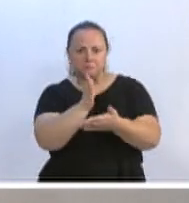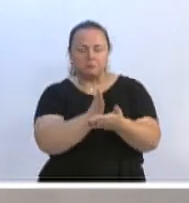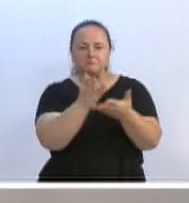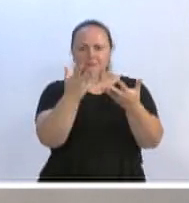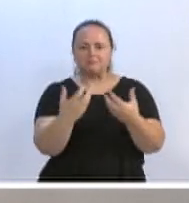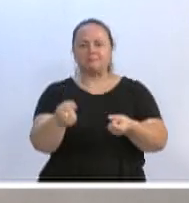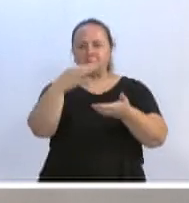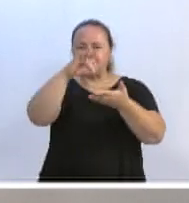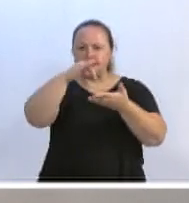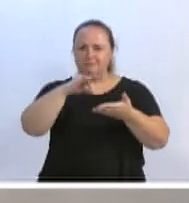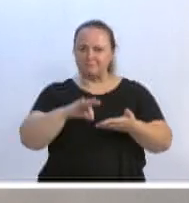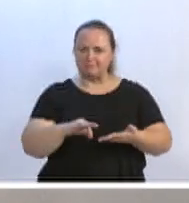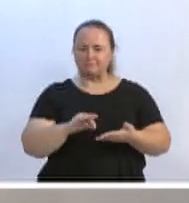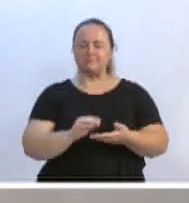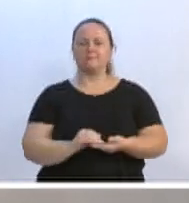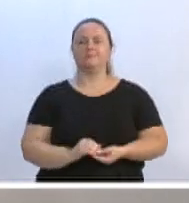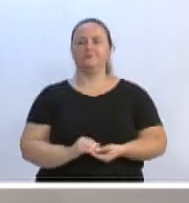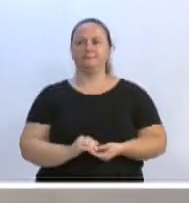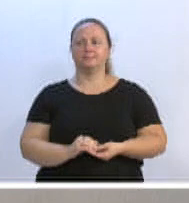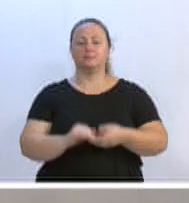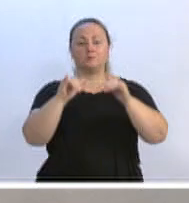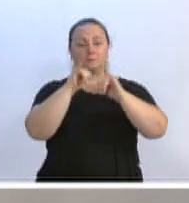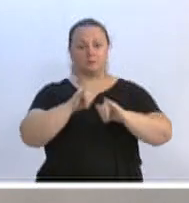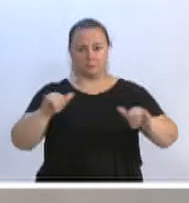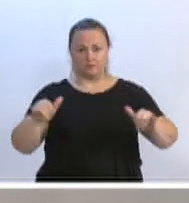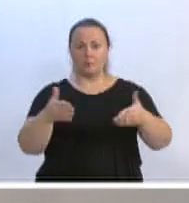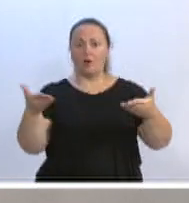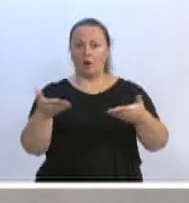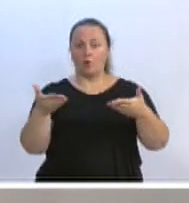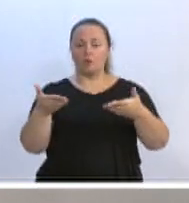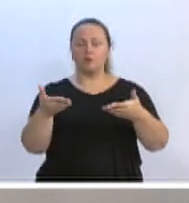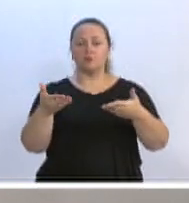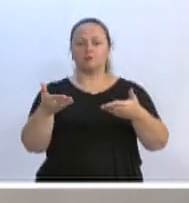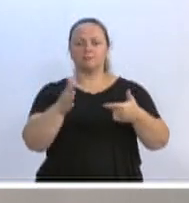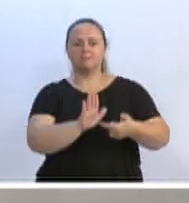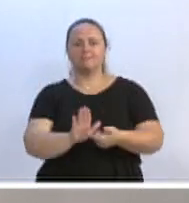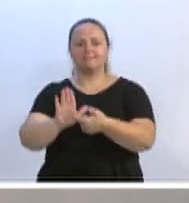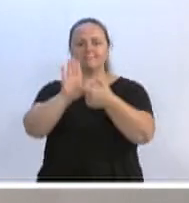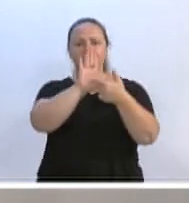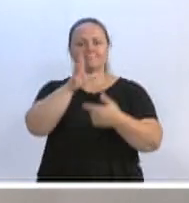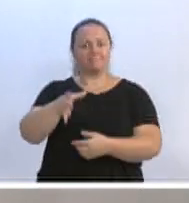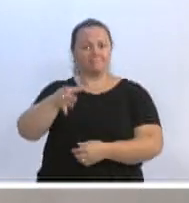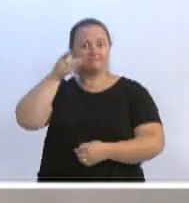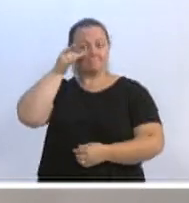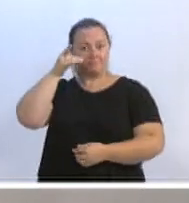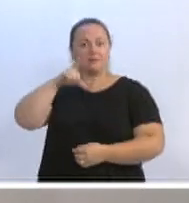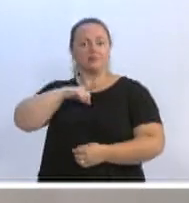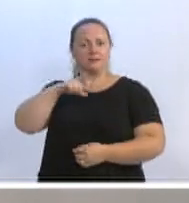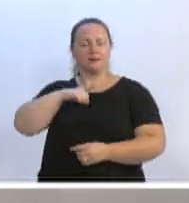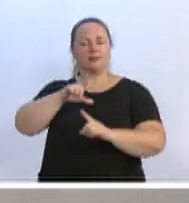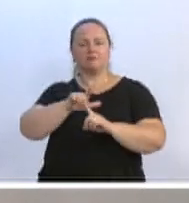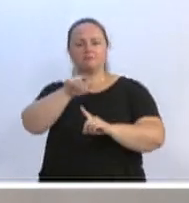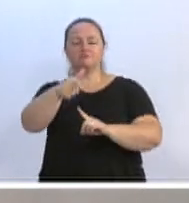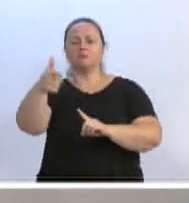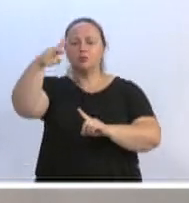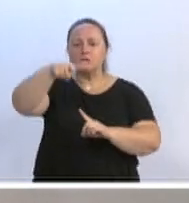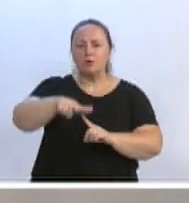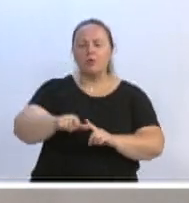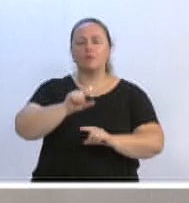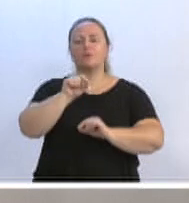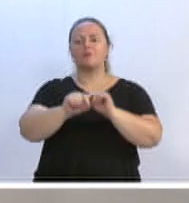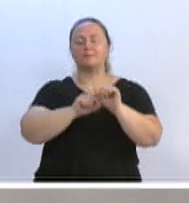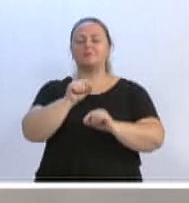Legislativa. Queremos informar que essa sessão está sendo transmitida ao vivo e será reprisada no